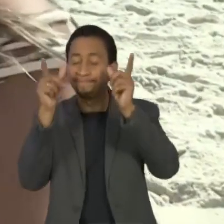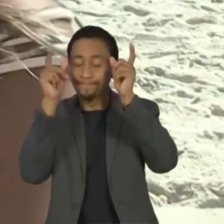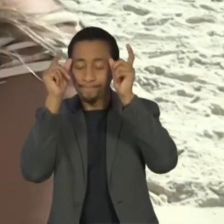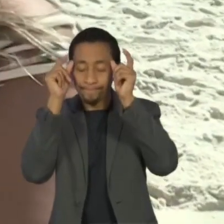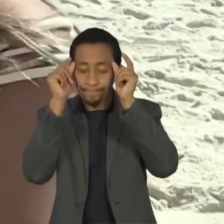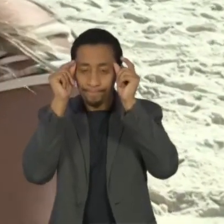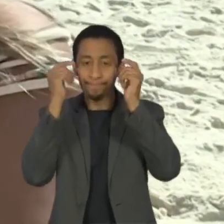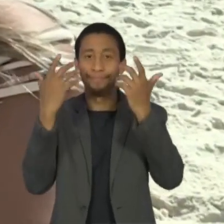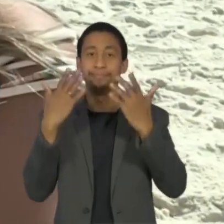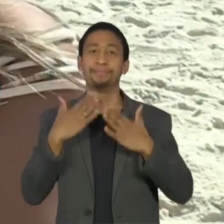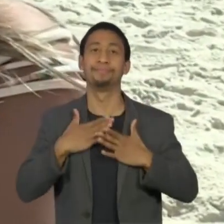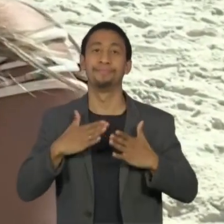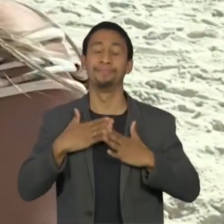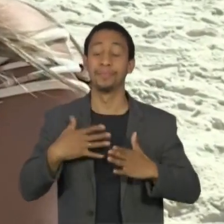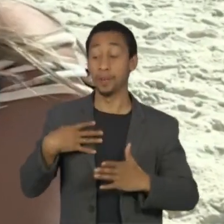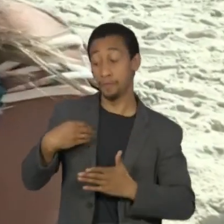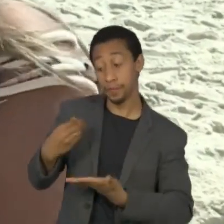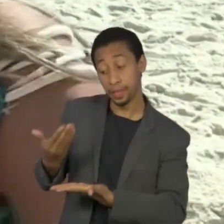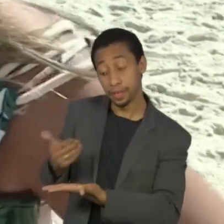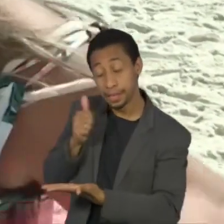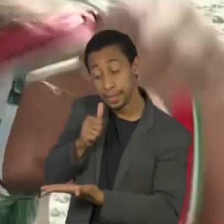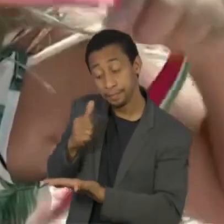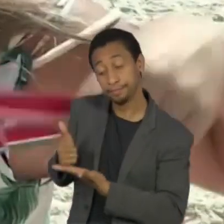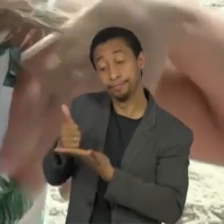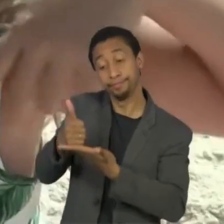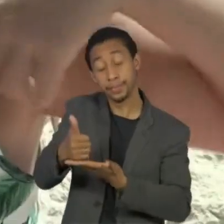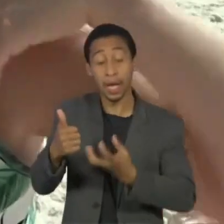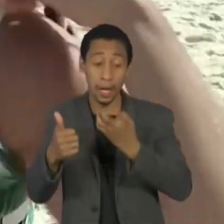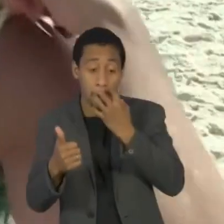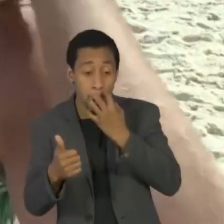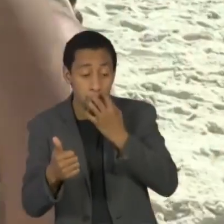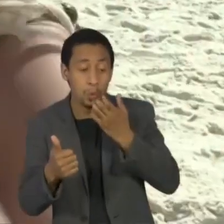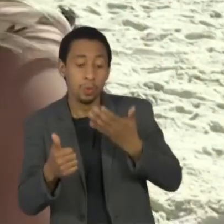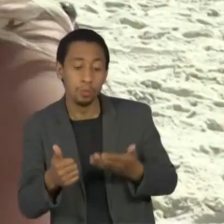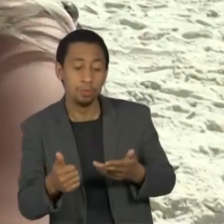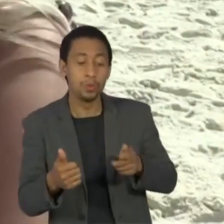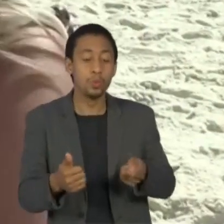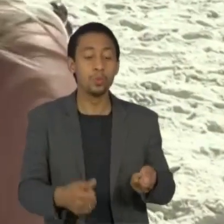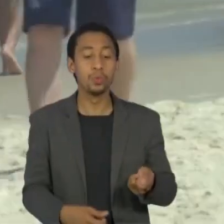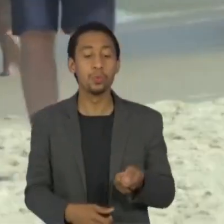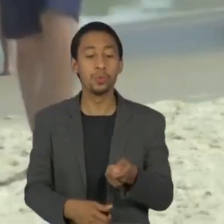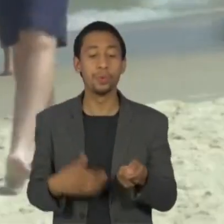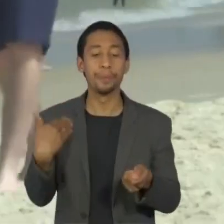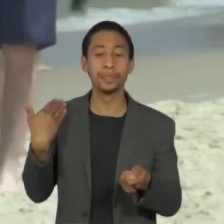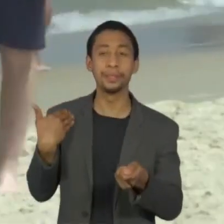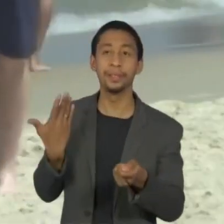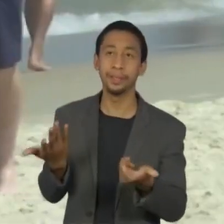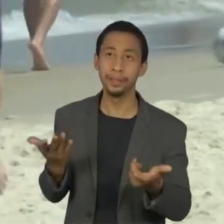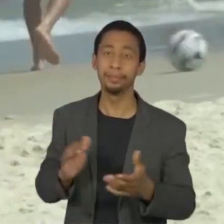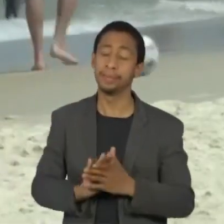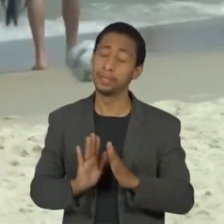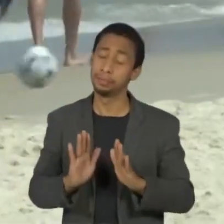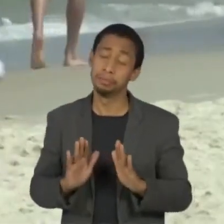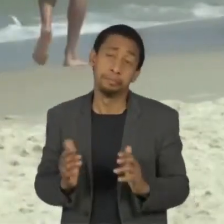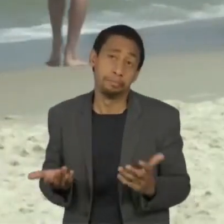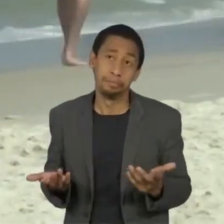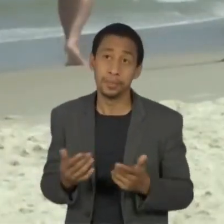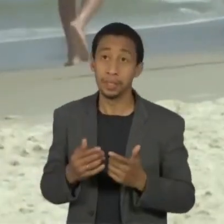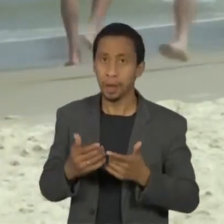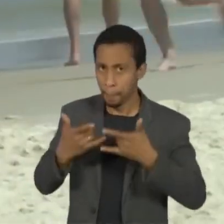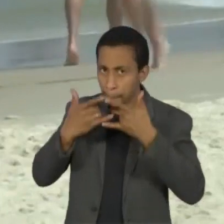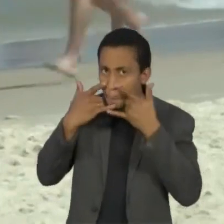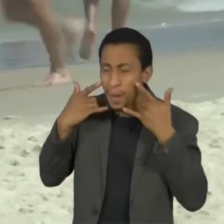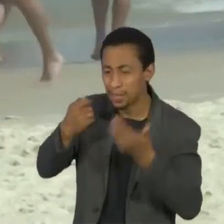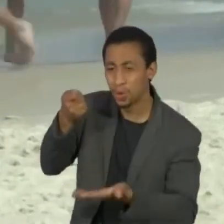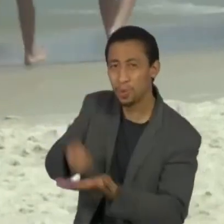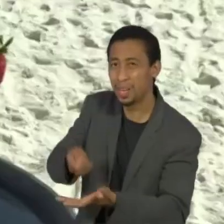a filha para andar um pouco, o cachorro para passear, mas a gente sempre fica um pouquinho e vai. O uso da máscara, que é obrigatório, se